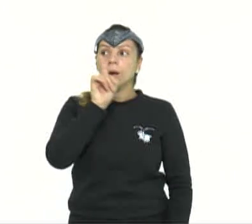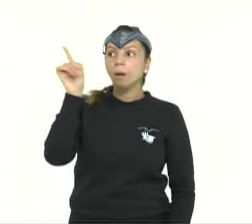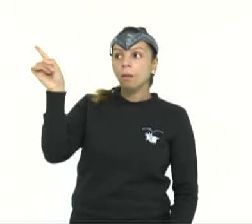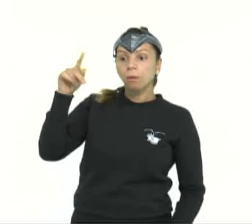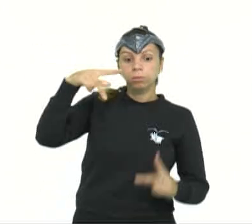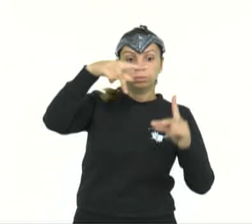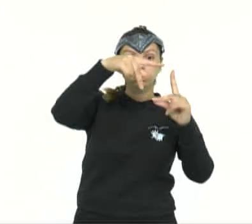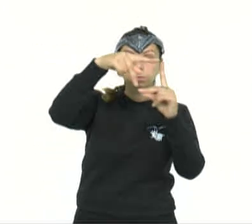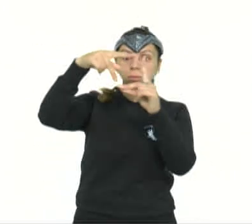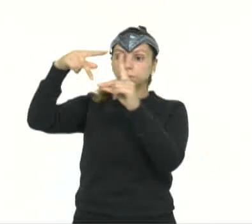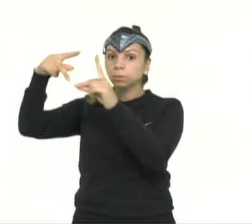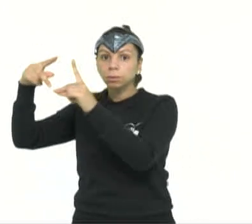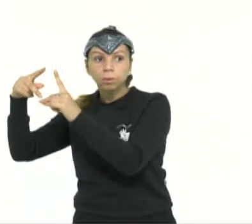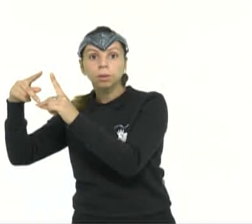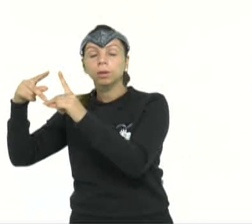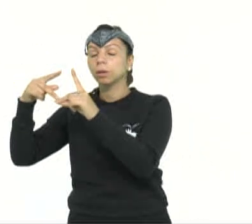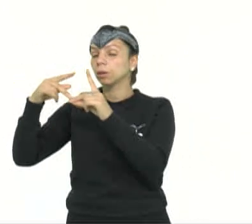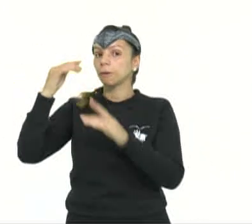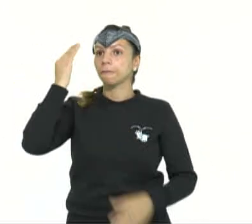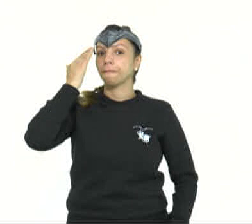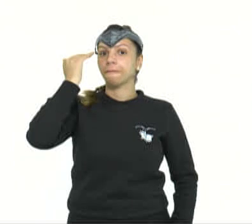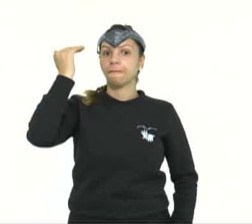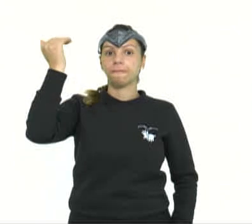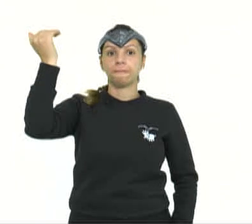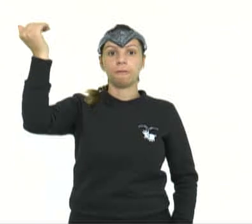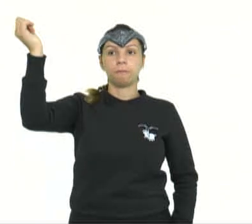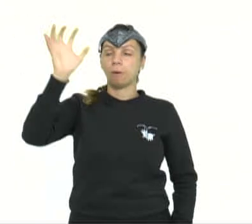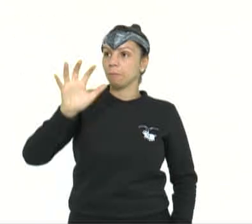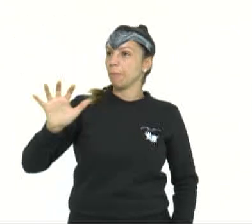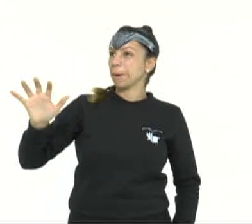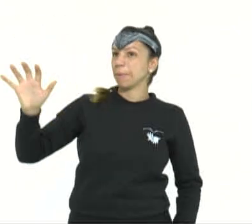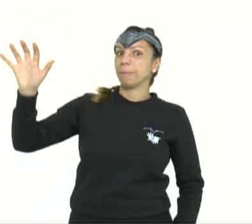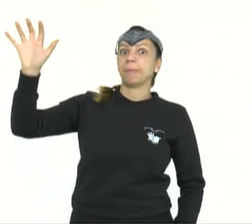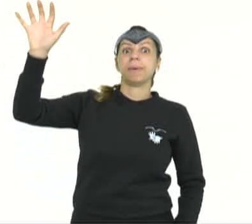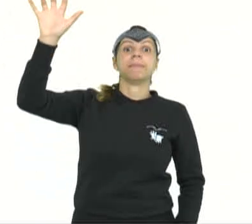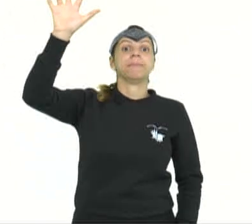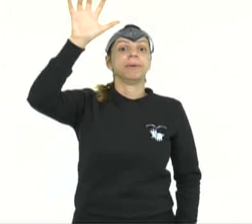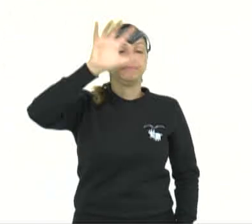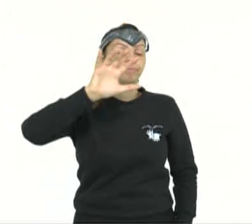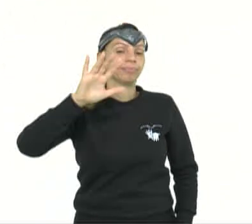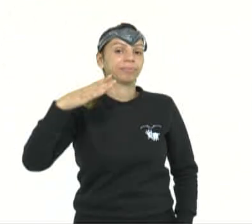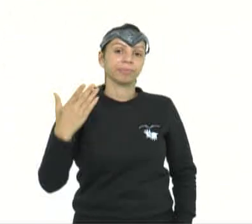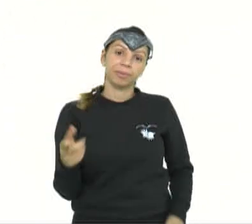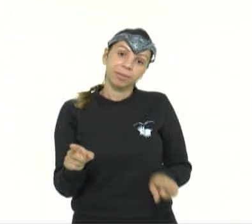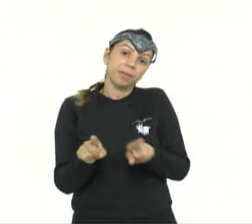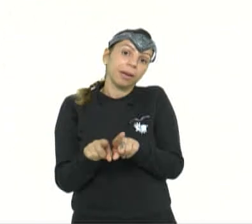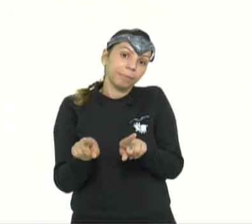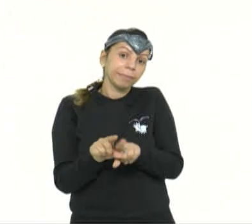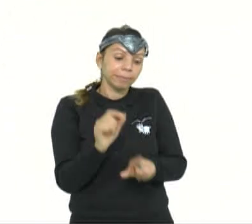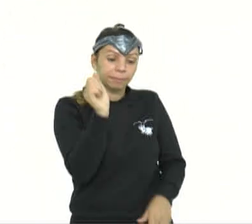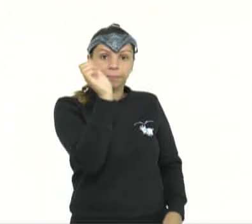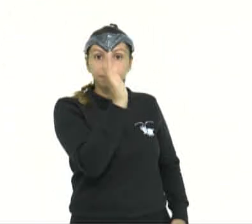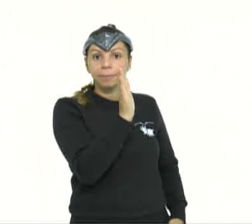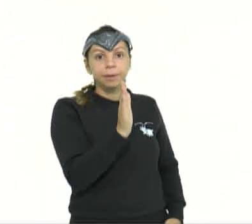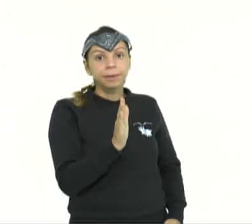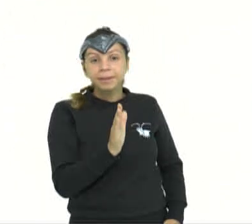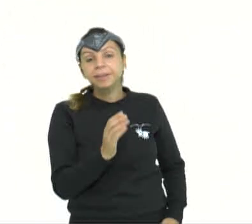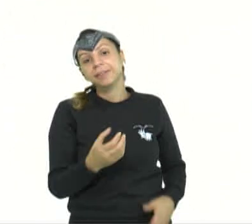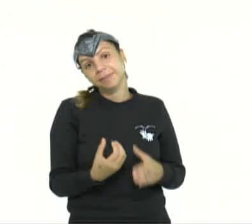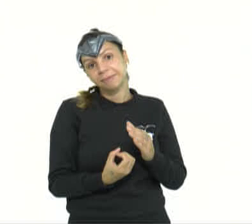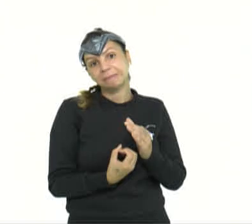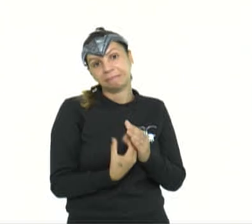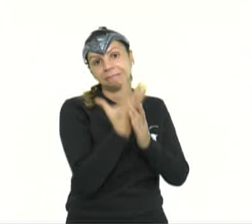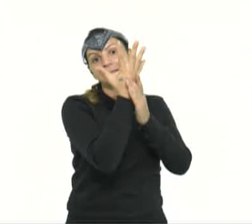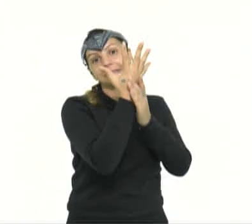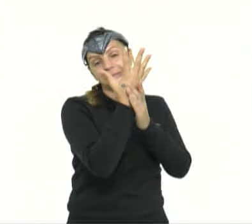em quadrinhos chegaram ao apogeu, que fizeram aquele sucesso. E o Brasil também tem criado